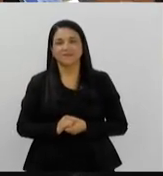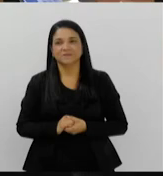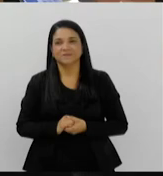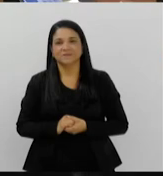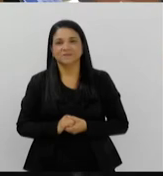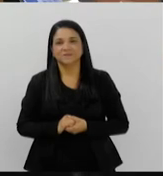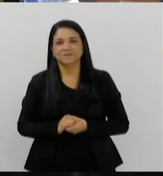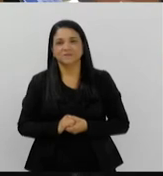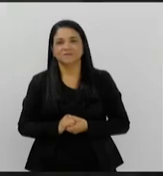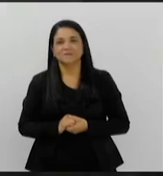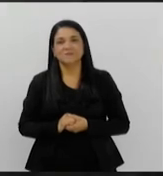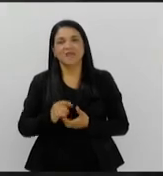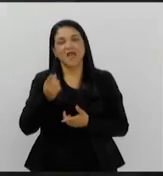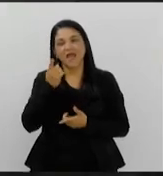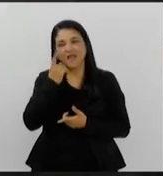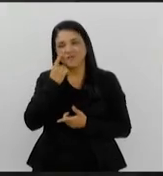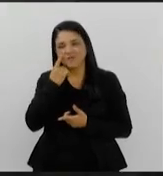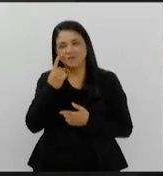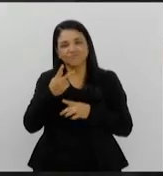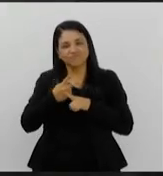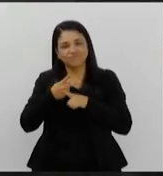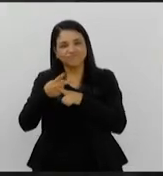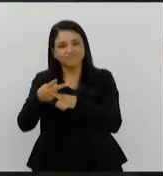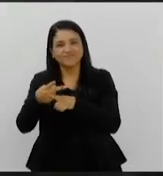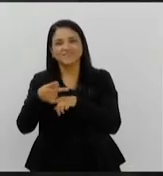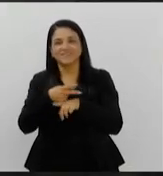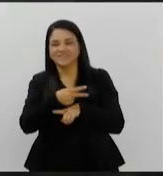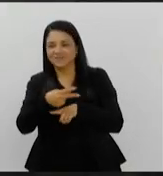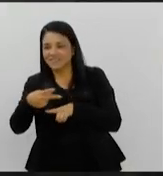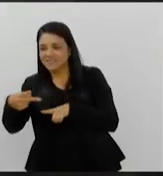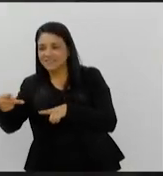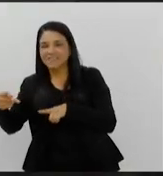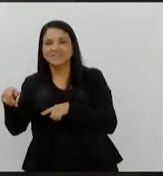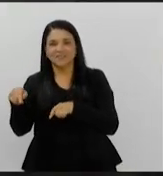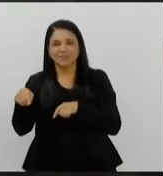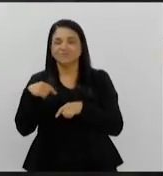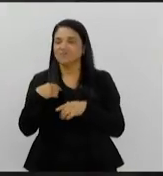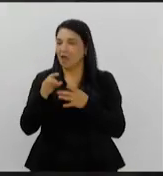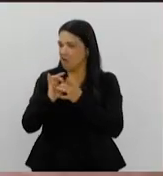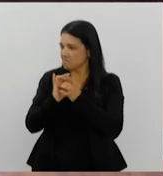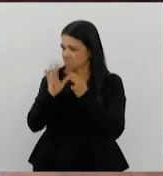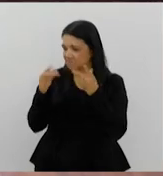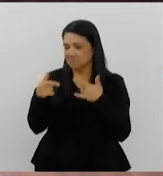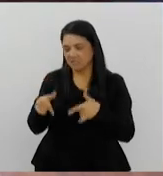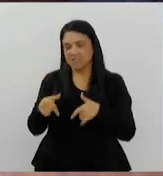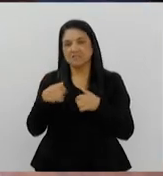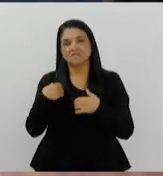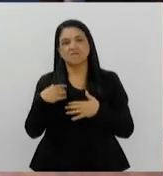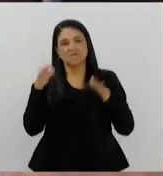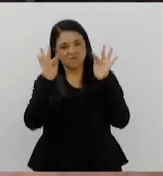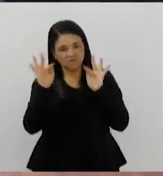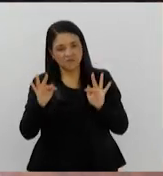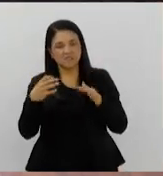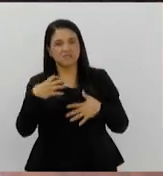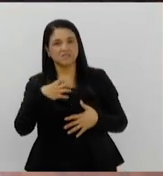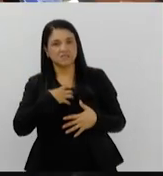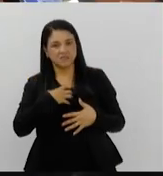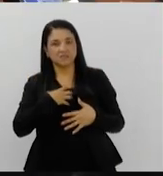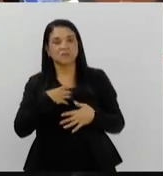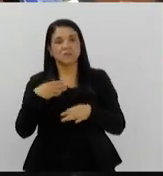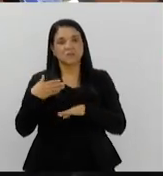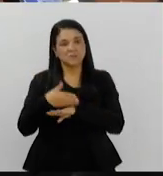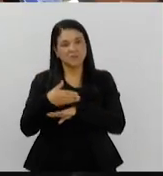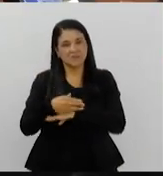Mas, estão vendo o funcionamento da casa. Fiquem à vontade, tá? Feliz com a presença dos senhores aqui. É muito importante essa troca